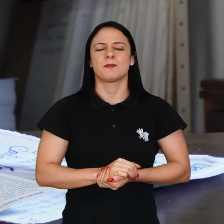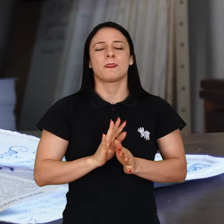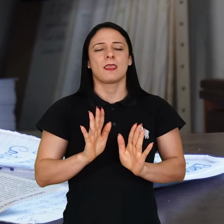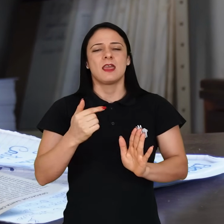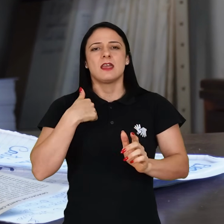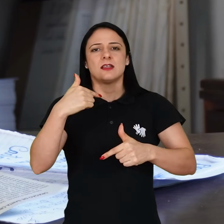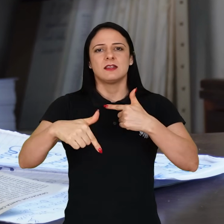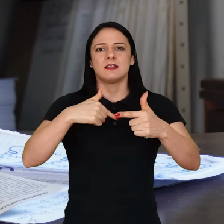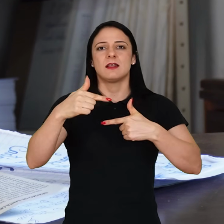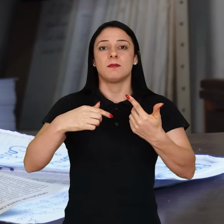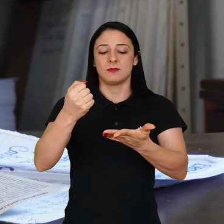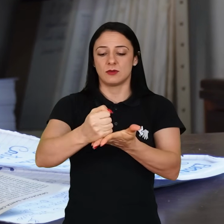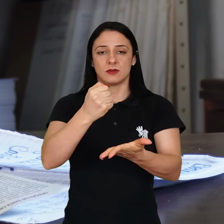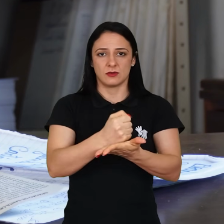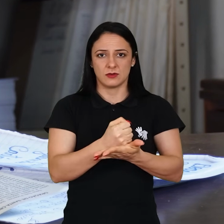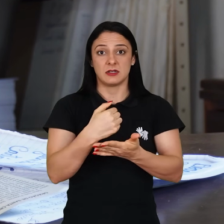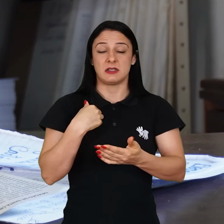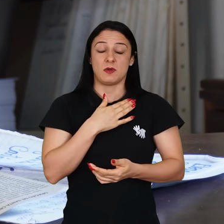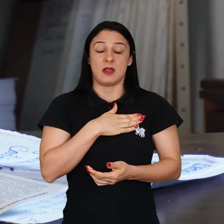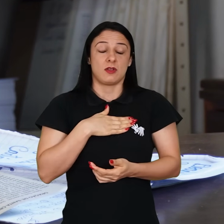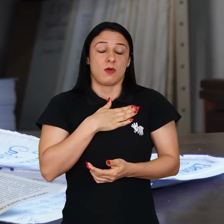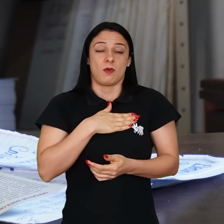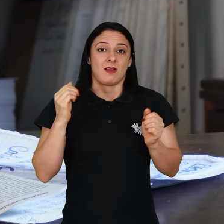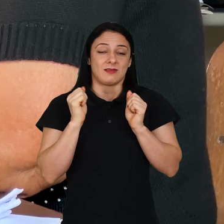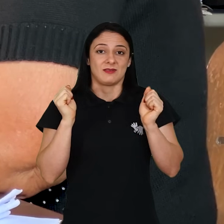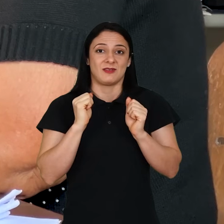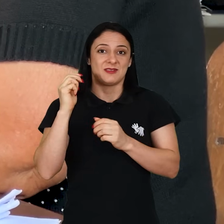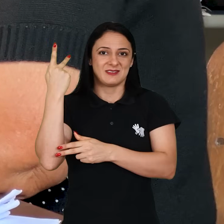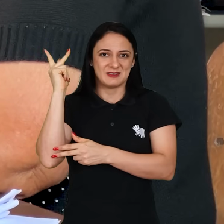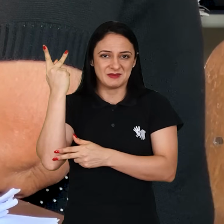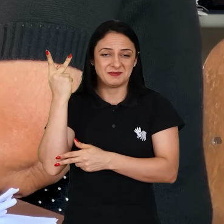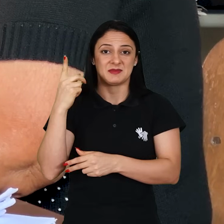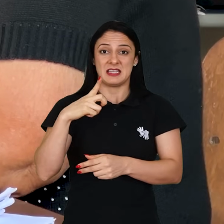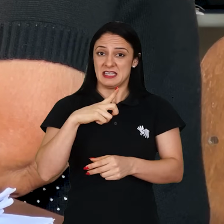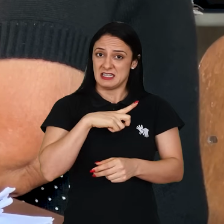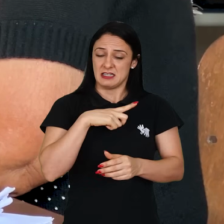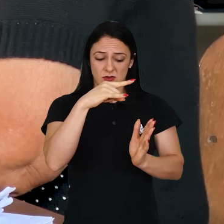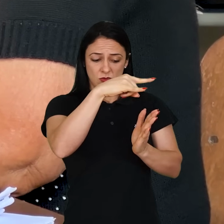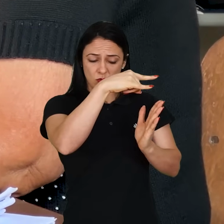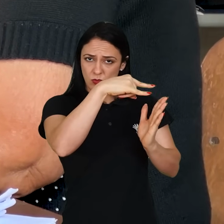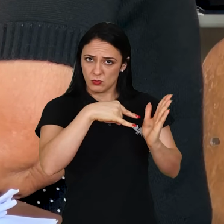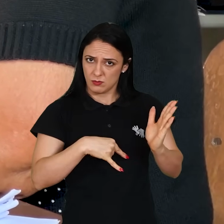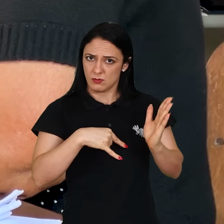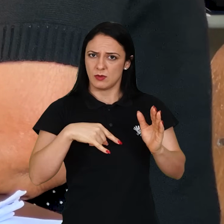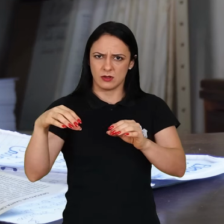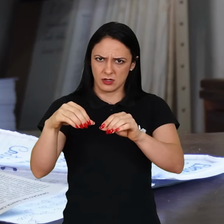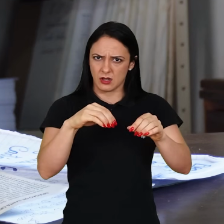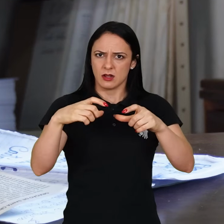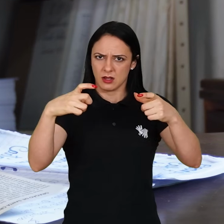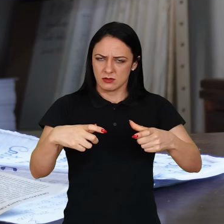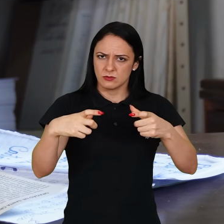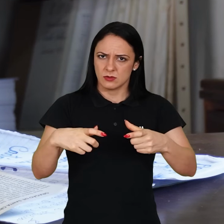cartório, além de trabalhar no cartório, eu gosto muito de história. E tem aqui uma escritura de um terreno,